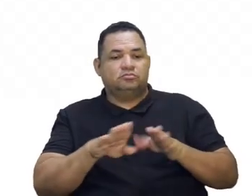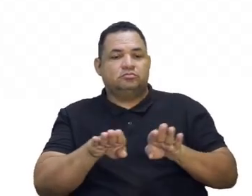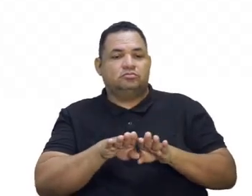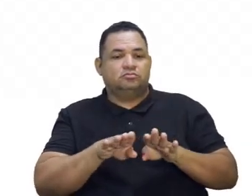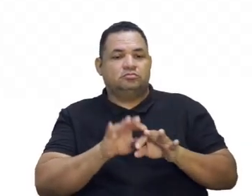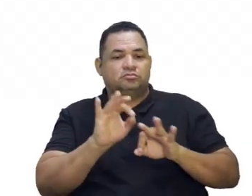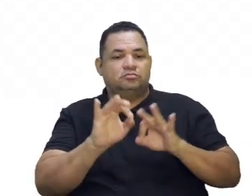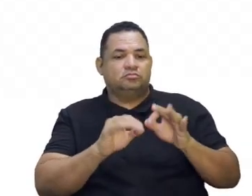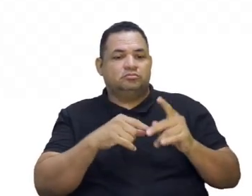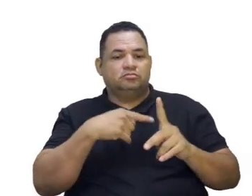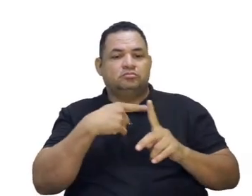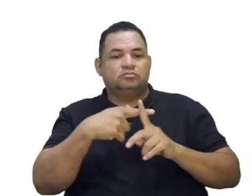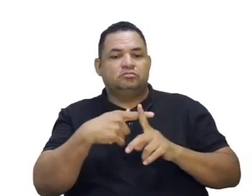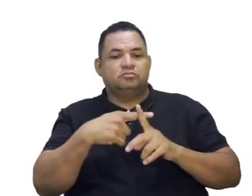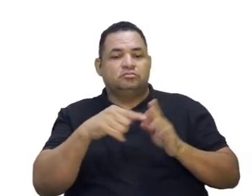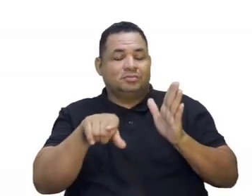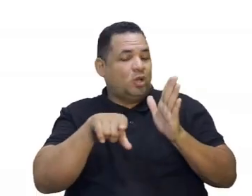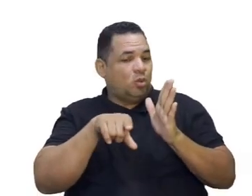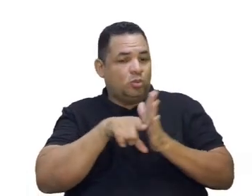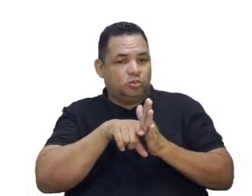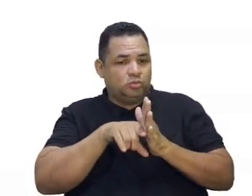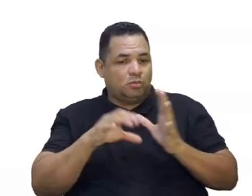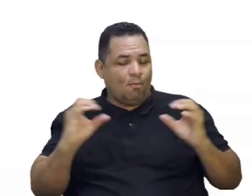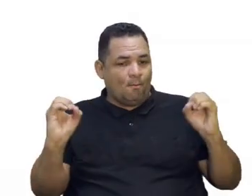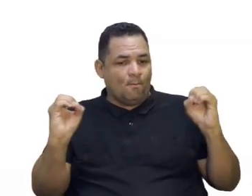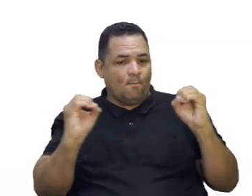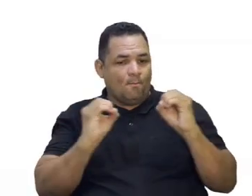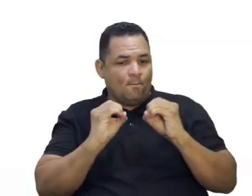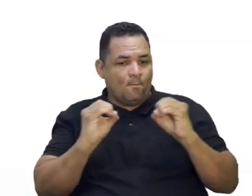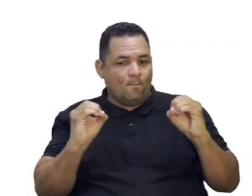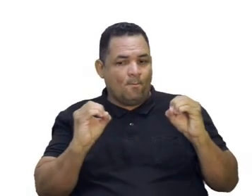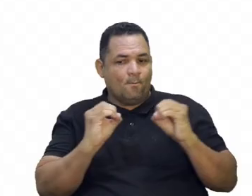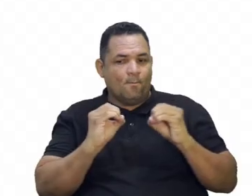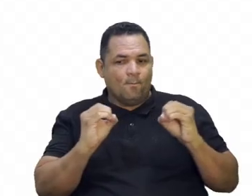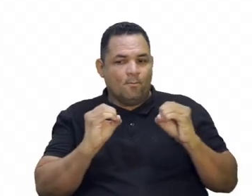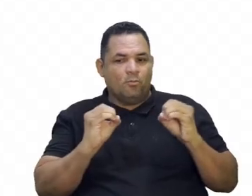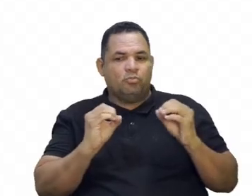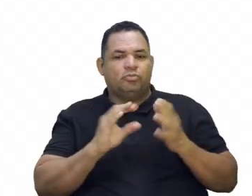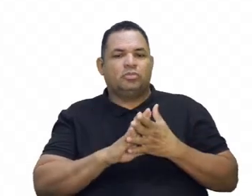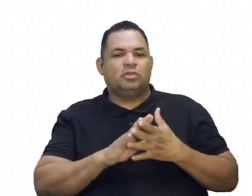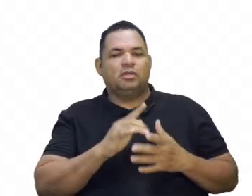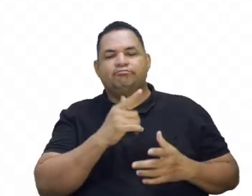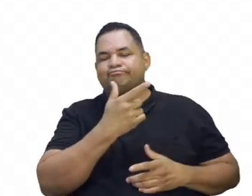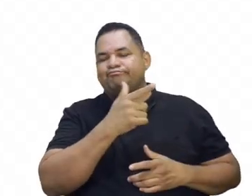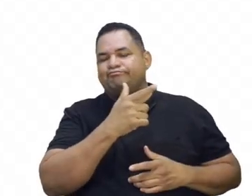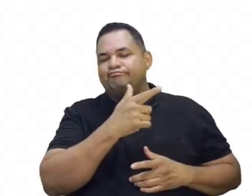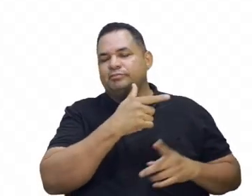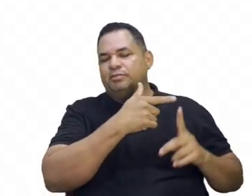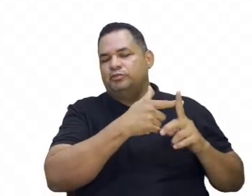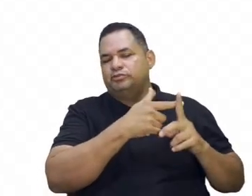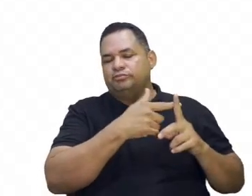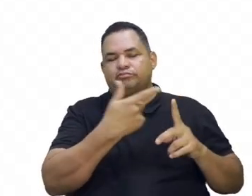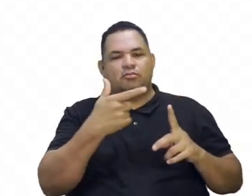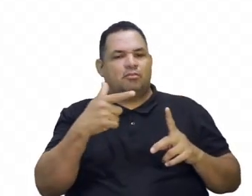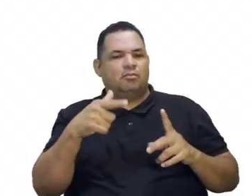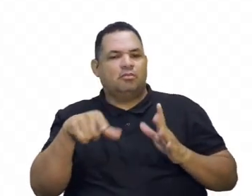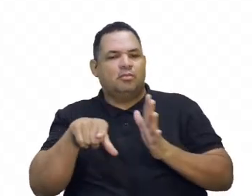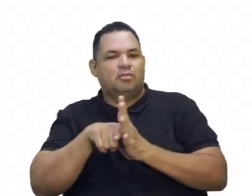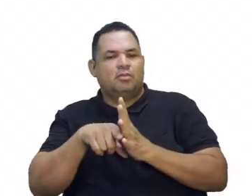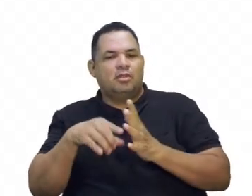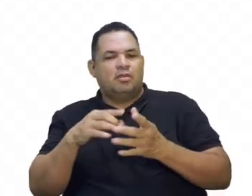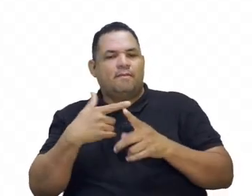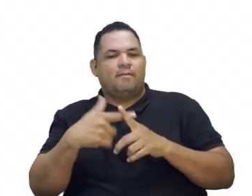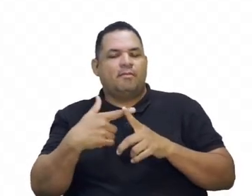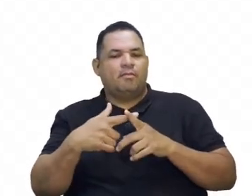tivesse a sua carga total nula, ou seja, sem carga, nem positiva nem negativa, porque